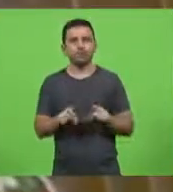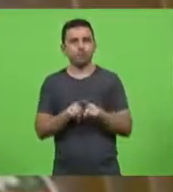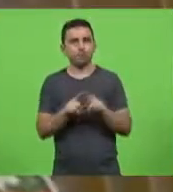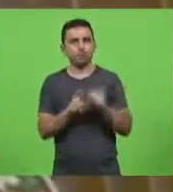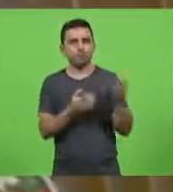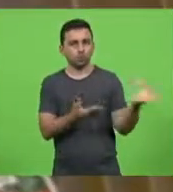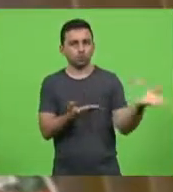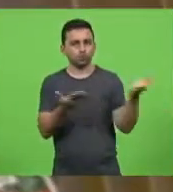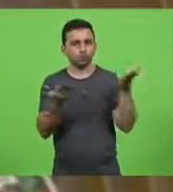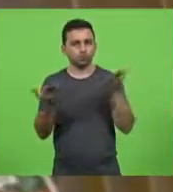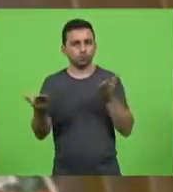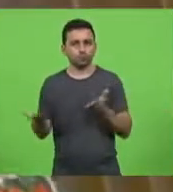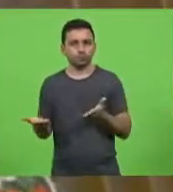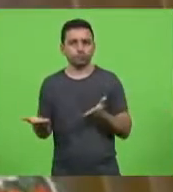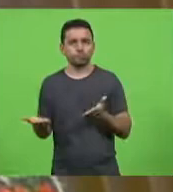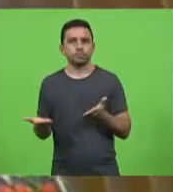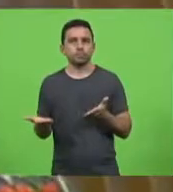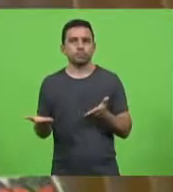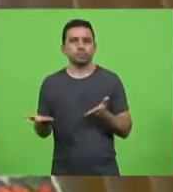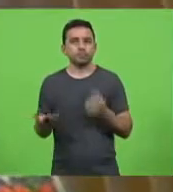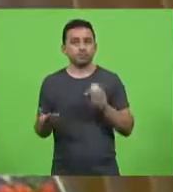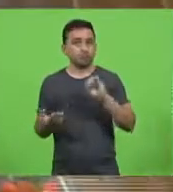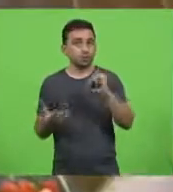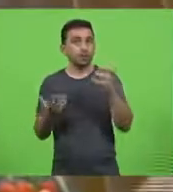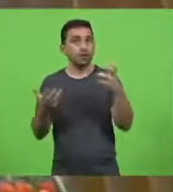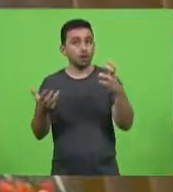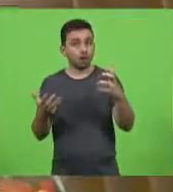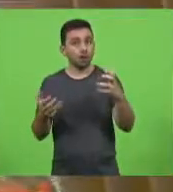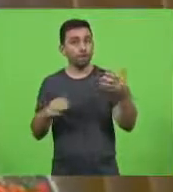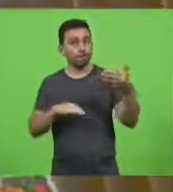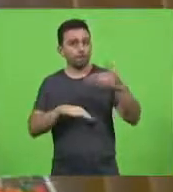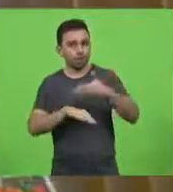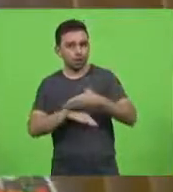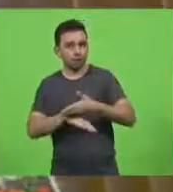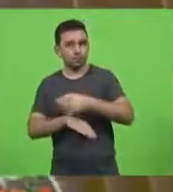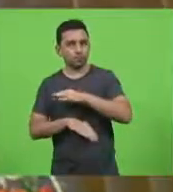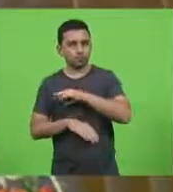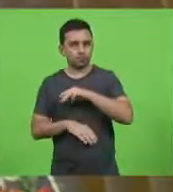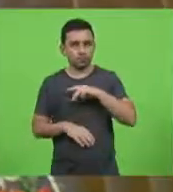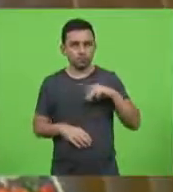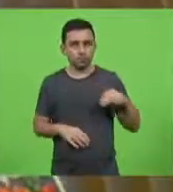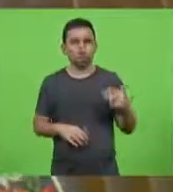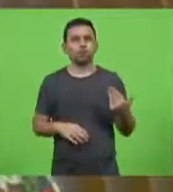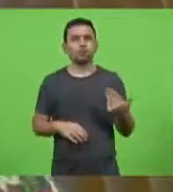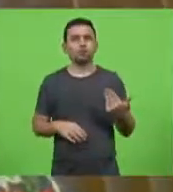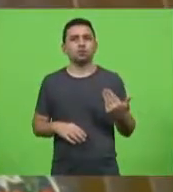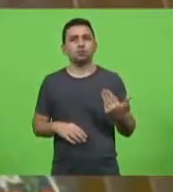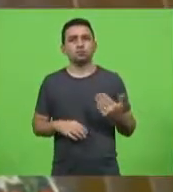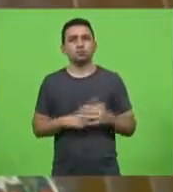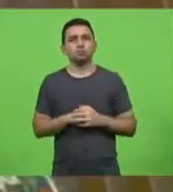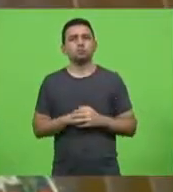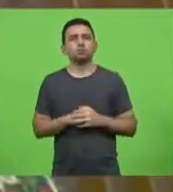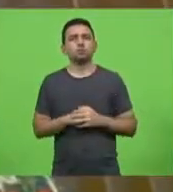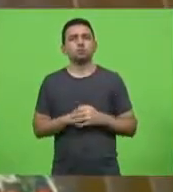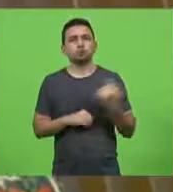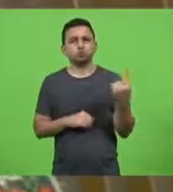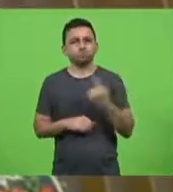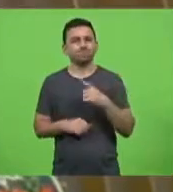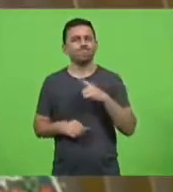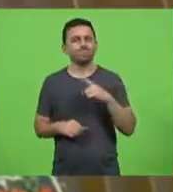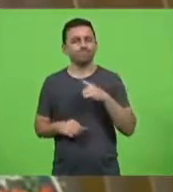né, para, se assim desejar, comparecer tanto na Polícia Militar quanto no Corpo de Bombeiros Militar, né? Nós temos hoje uma ferramenta